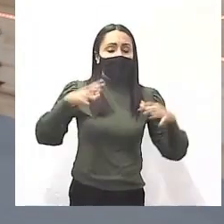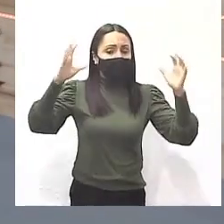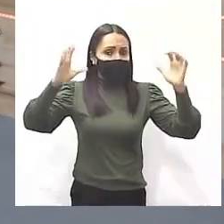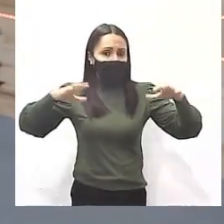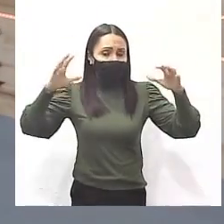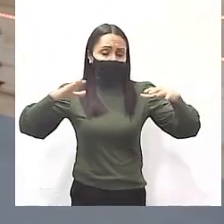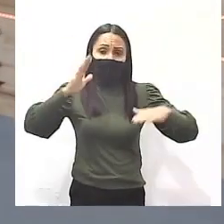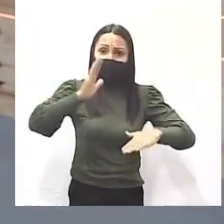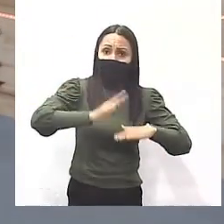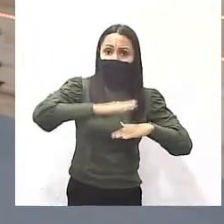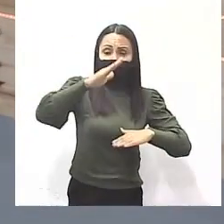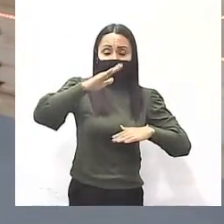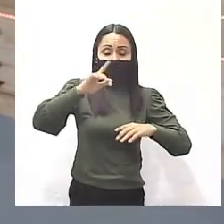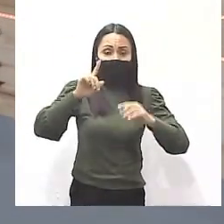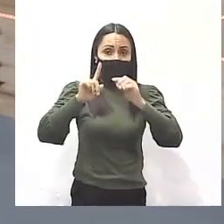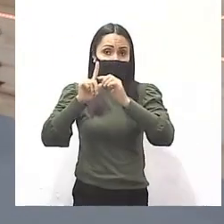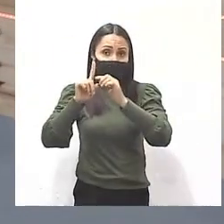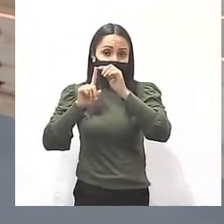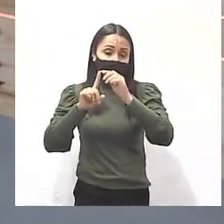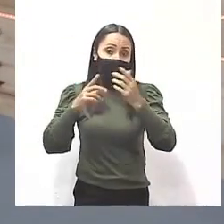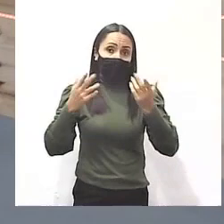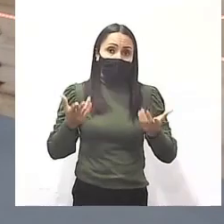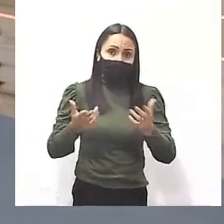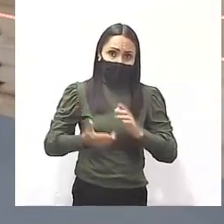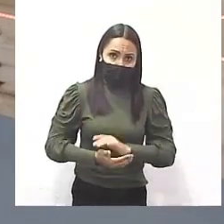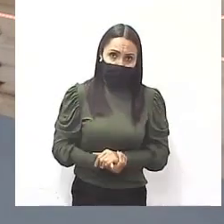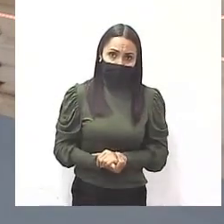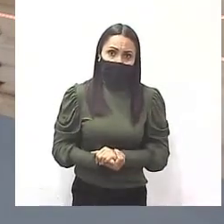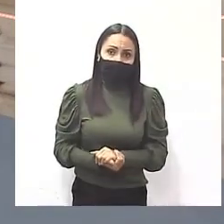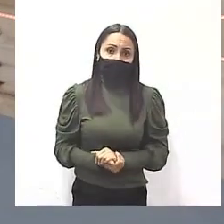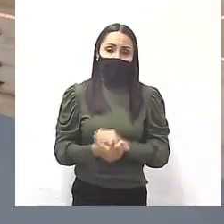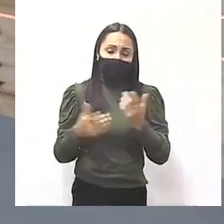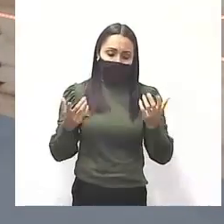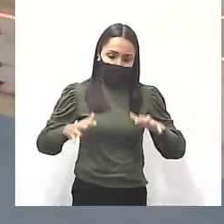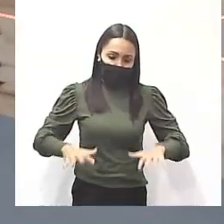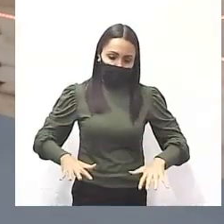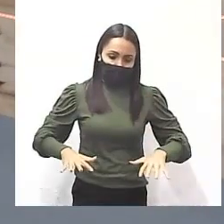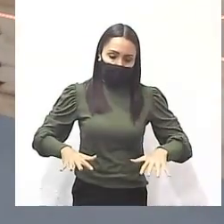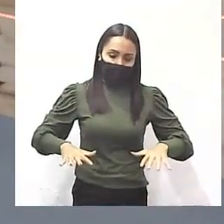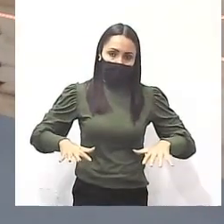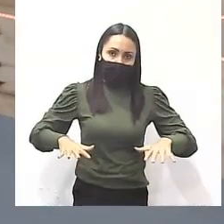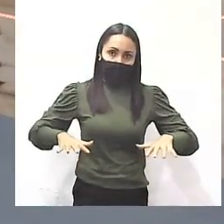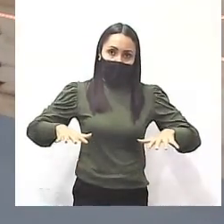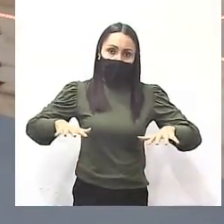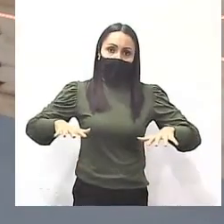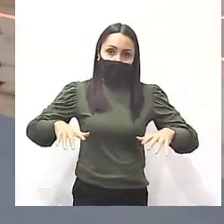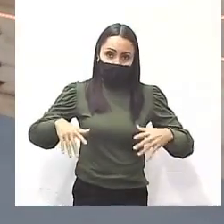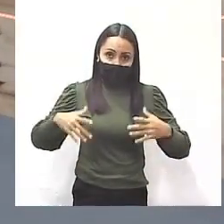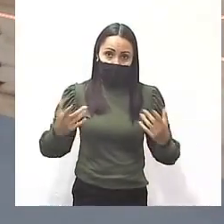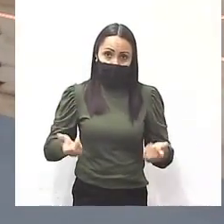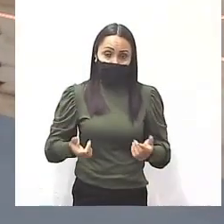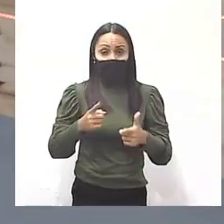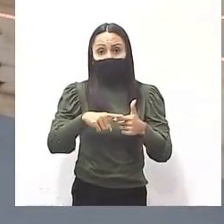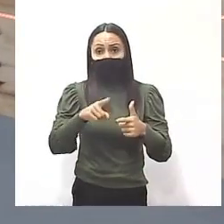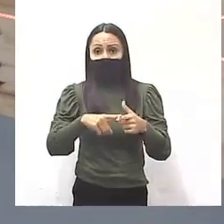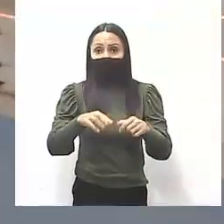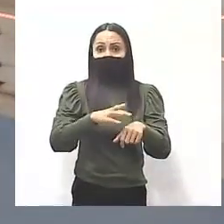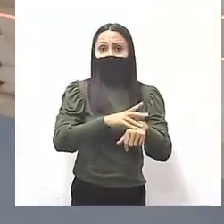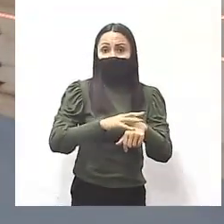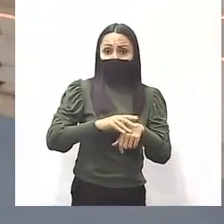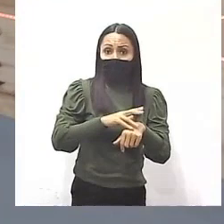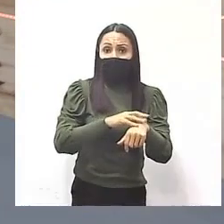por causa da temperatura. E isso vai causar inundação, proliferação de doenças e